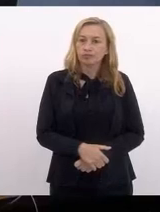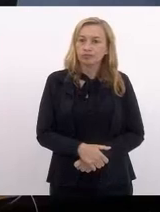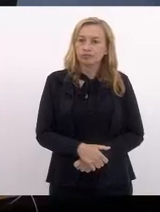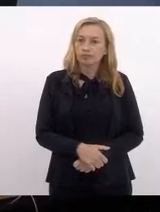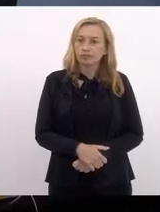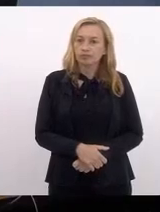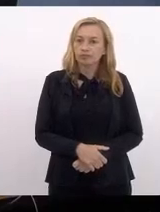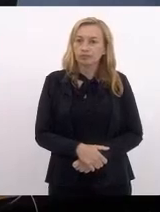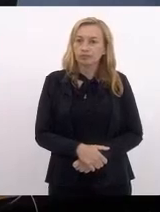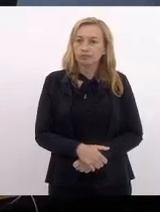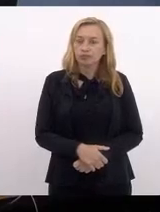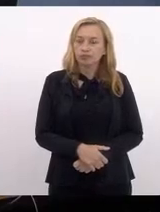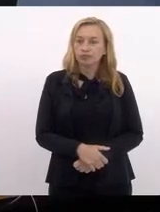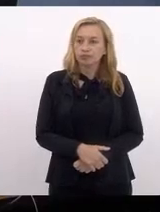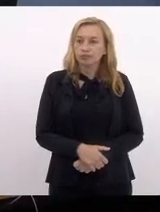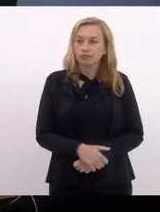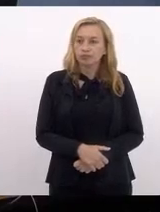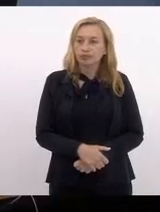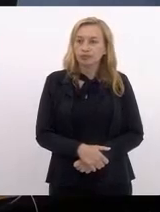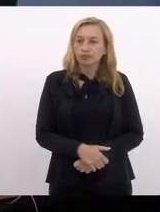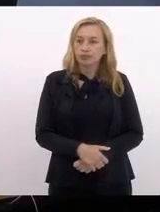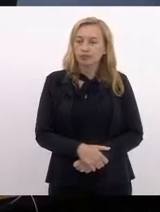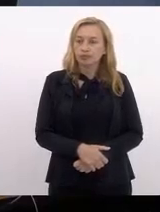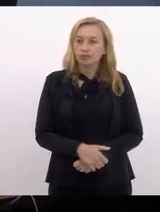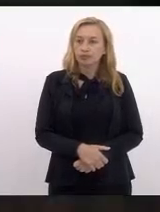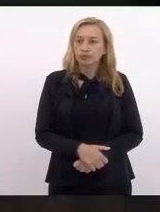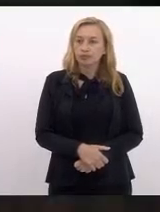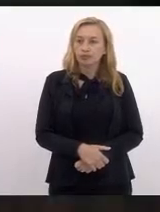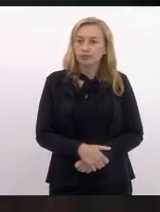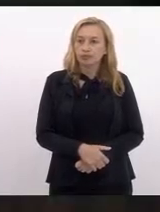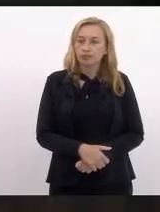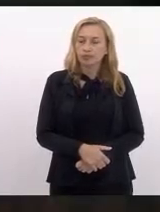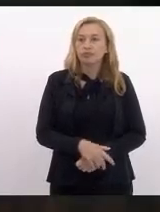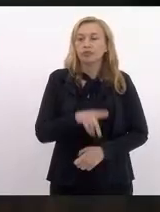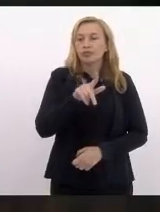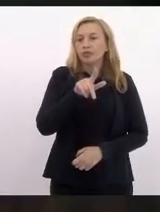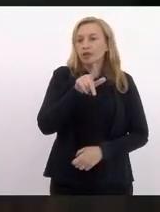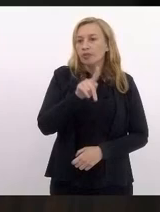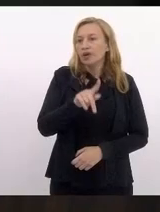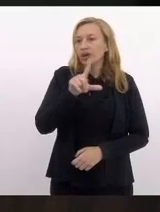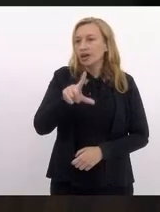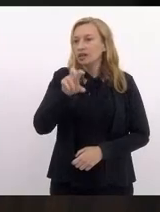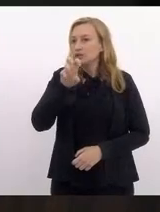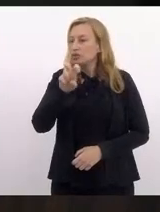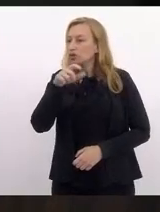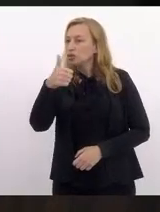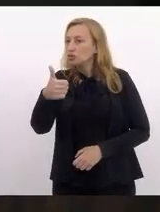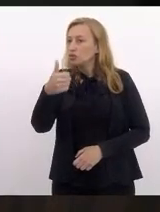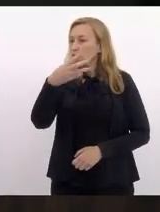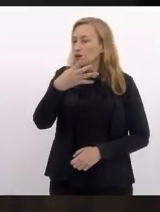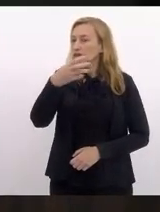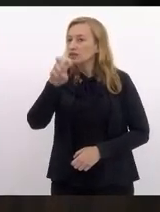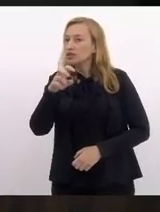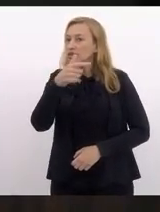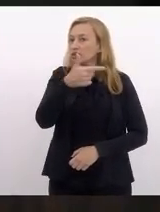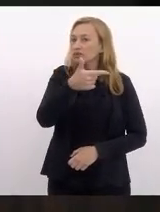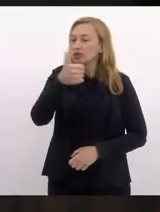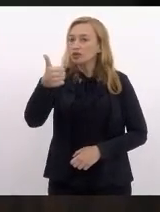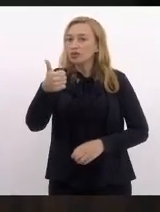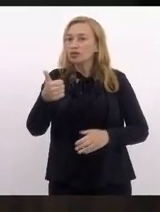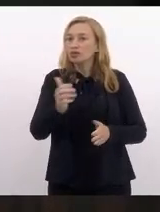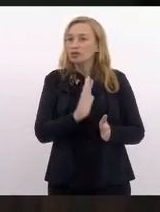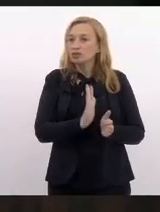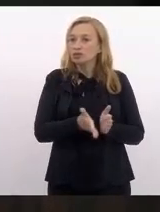bom obrigado então relação pele 5145 de 21 chama os trabalhos a